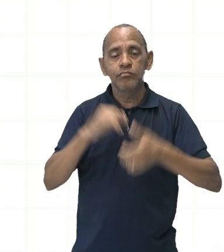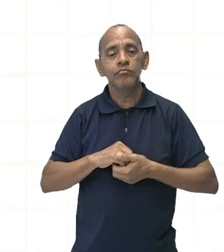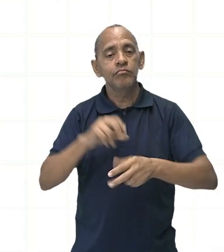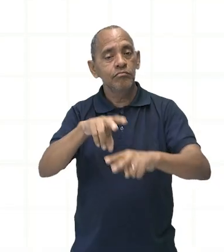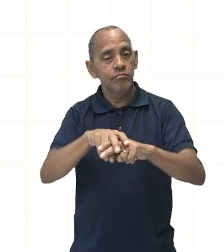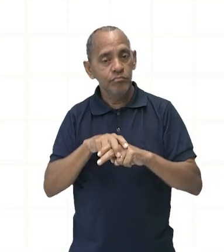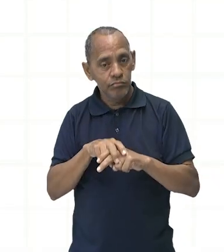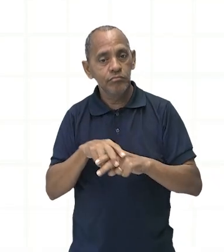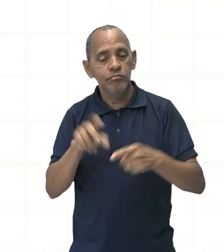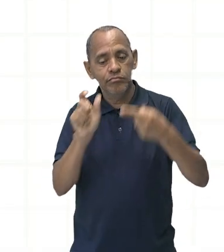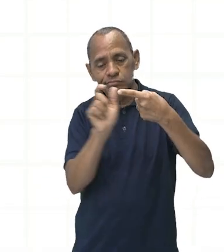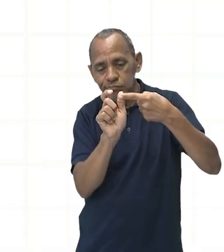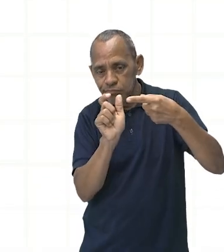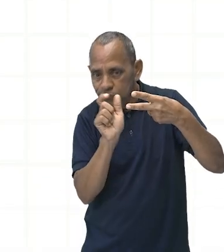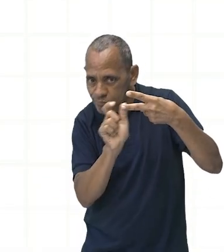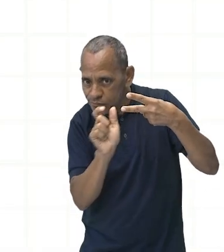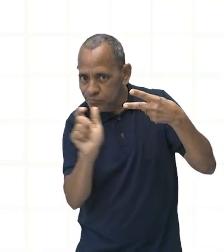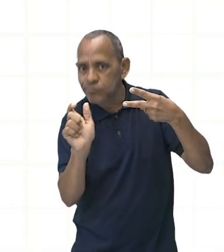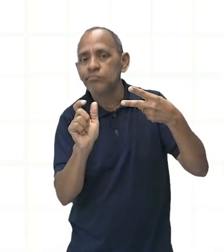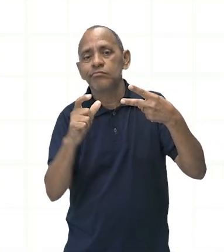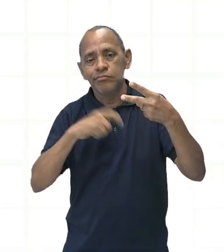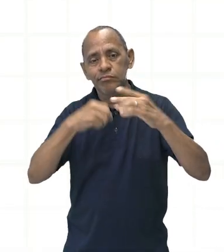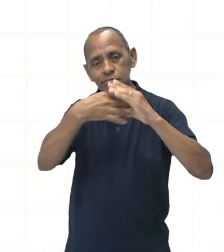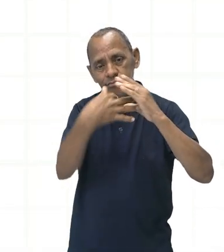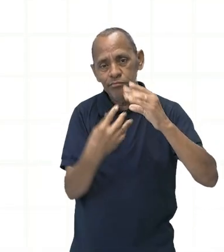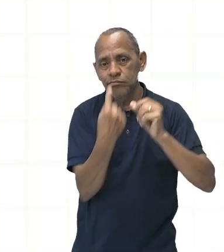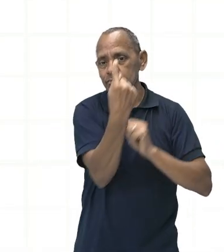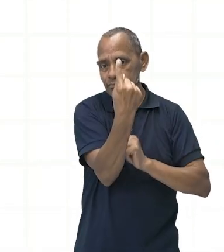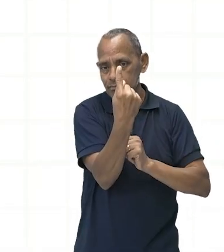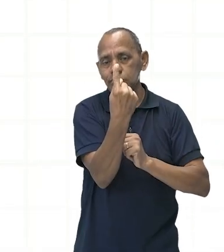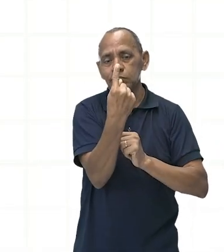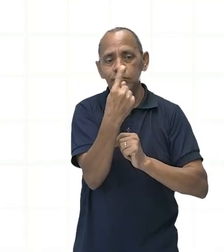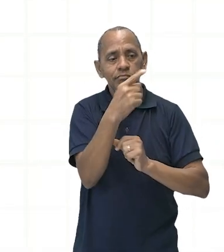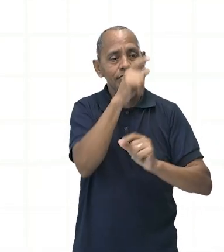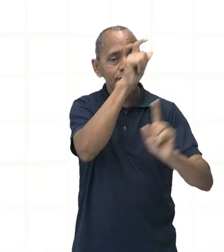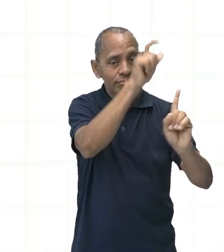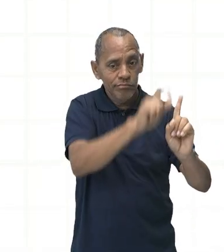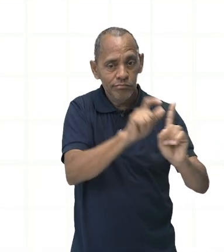gene. Ele vai codificar uma característica desse indivíduo, seja